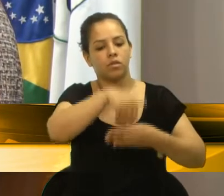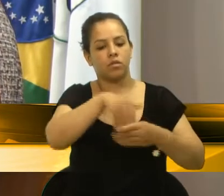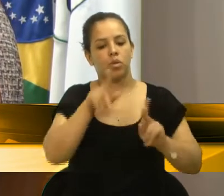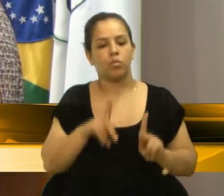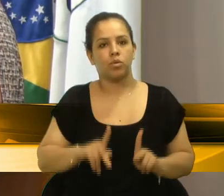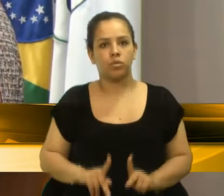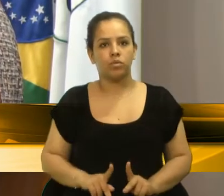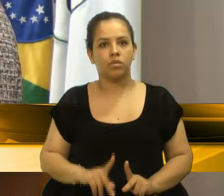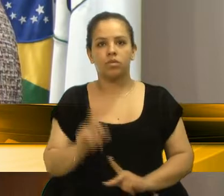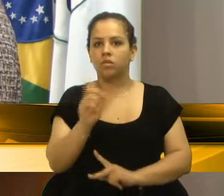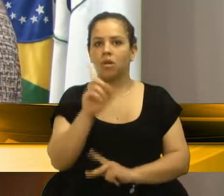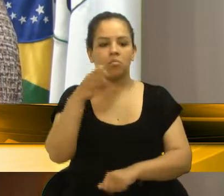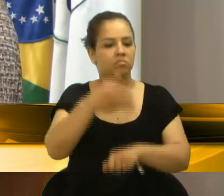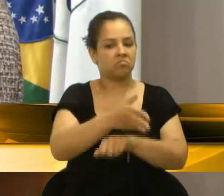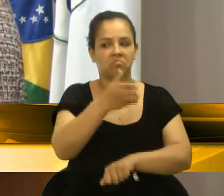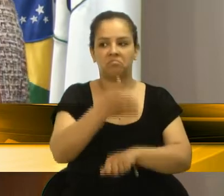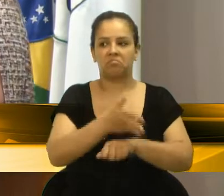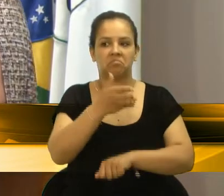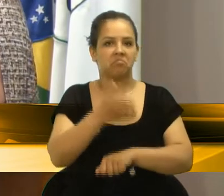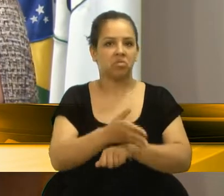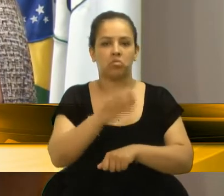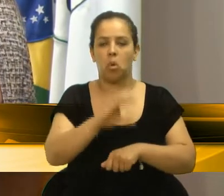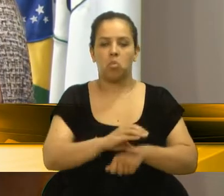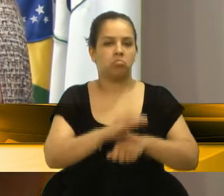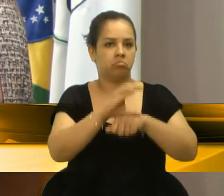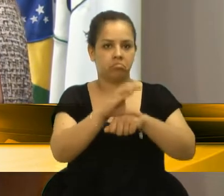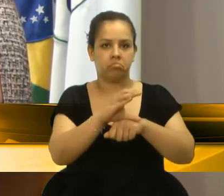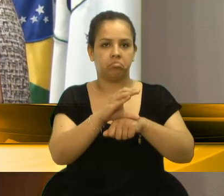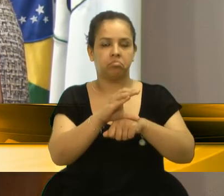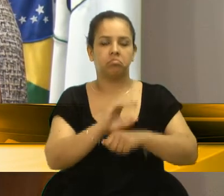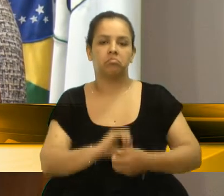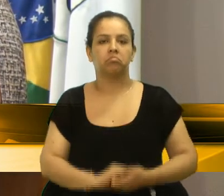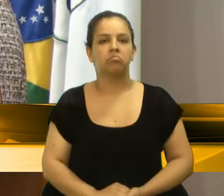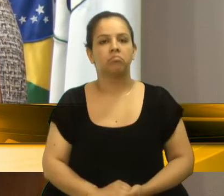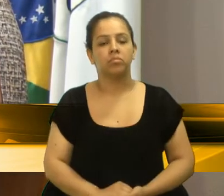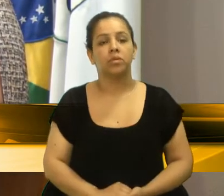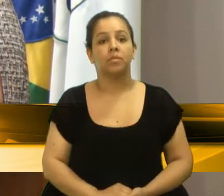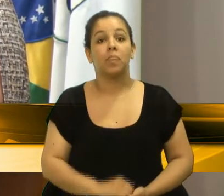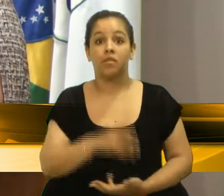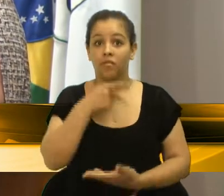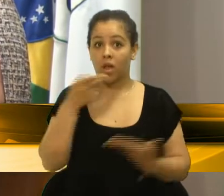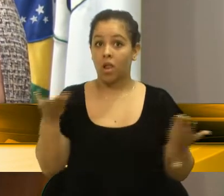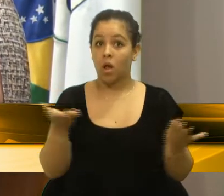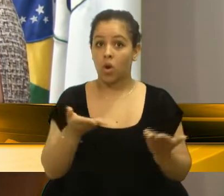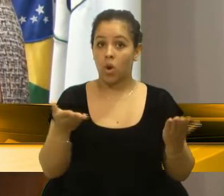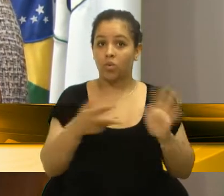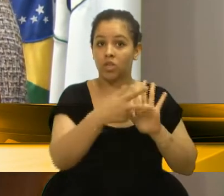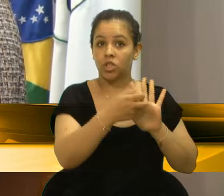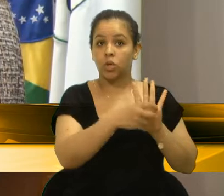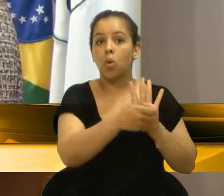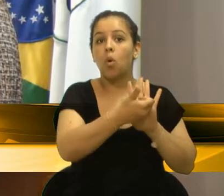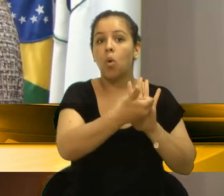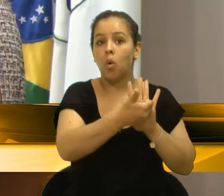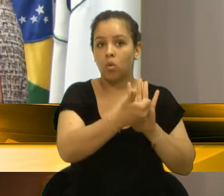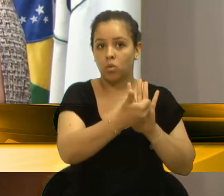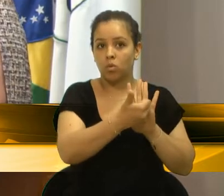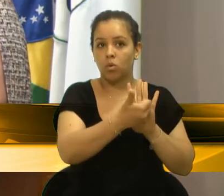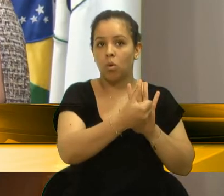que não participavam do Conselho. Eu cito agora o artigo 11 da Lei